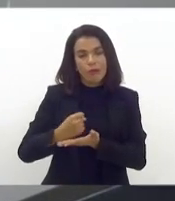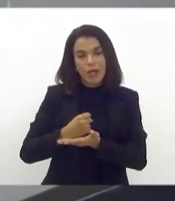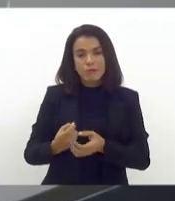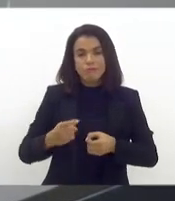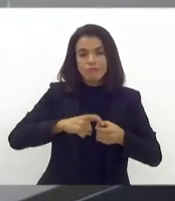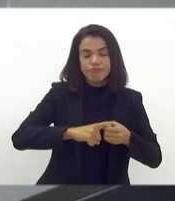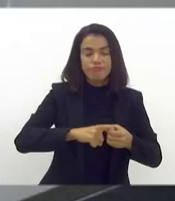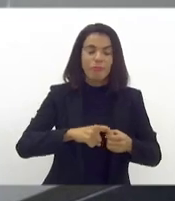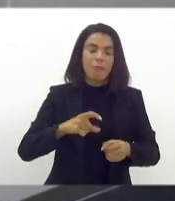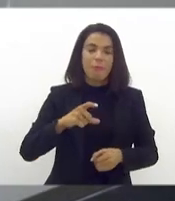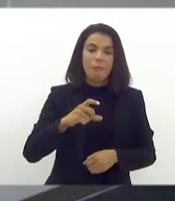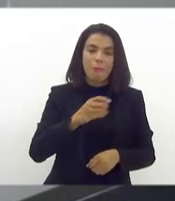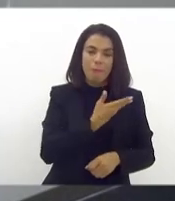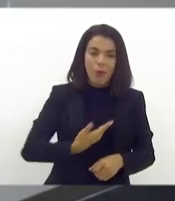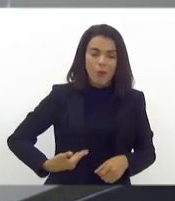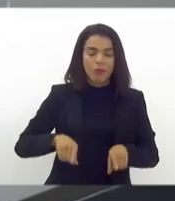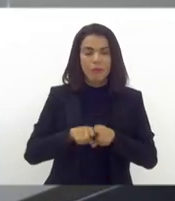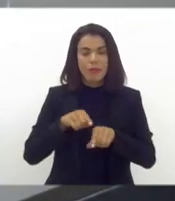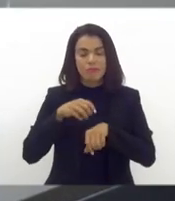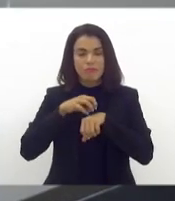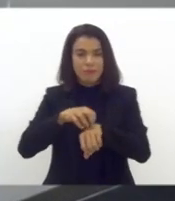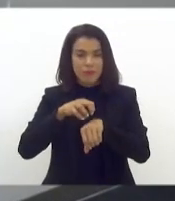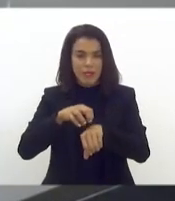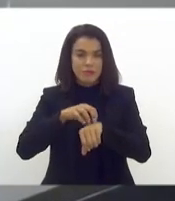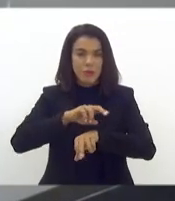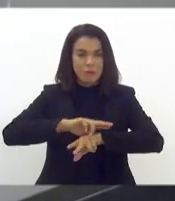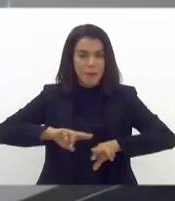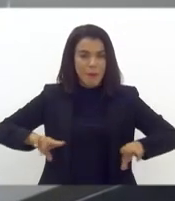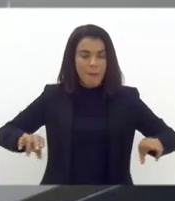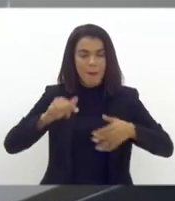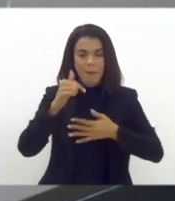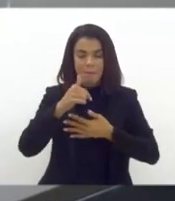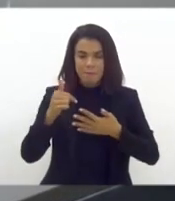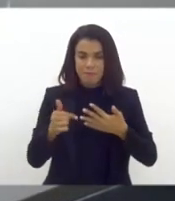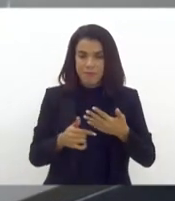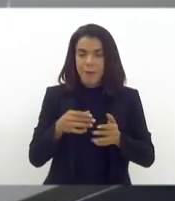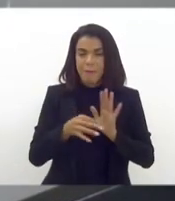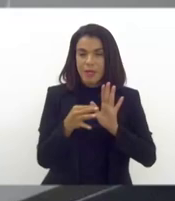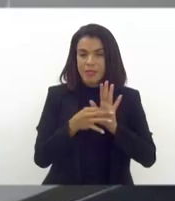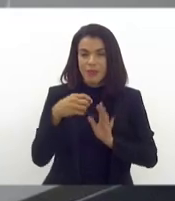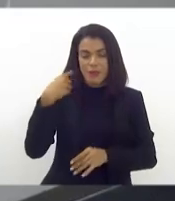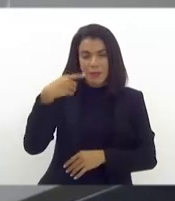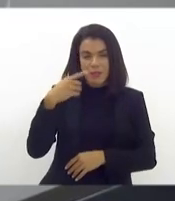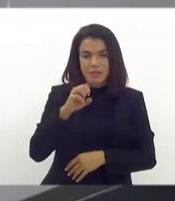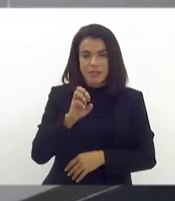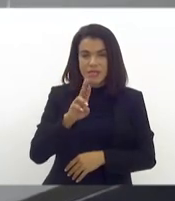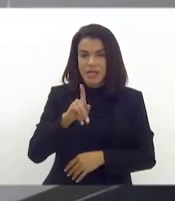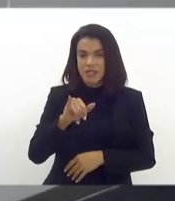públicos e as empresas de transportes coletivos de passageiros e da outras providências. Parecer do deputado Dr. Serginho é